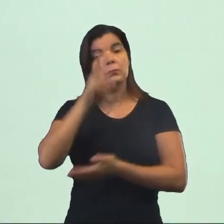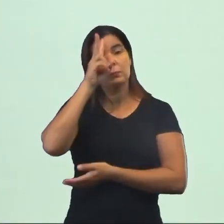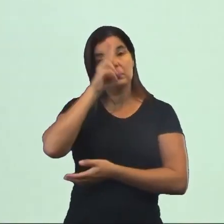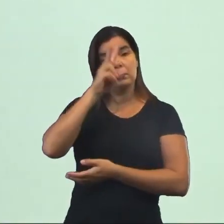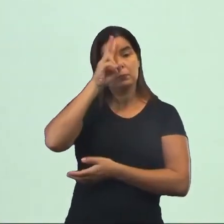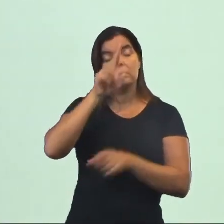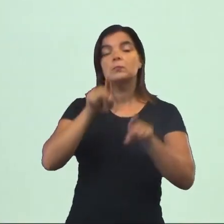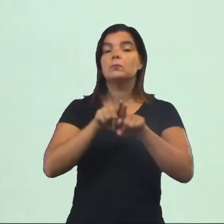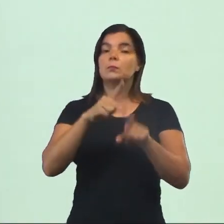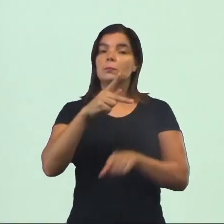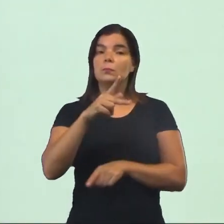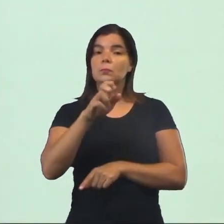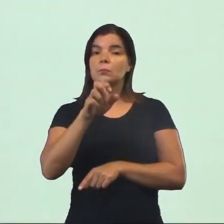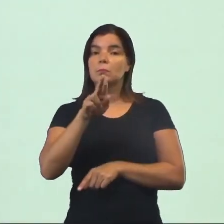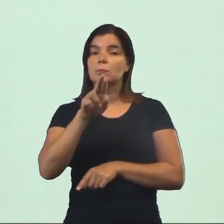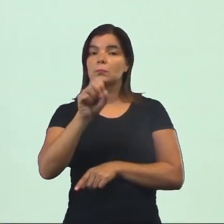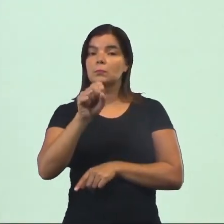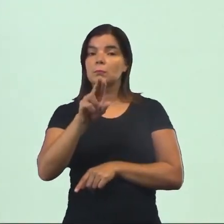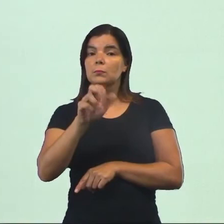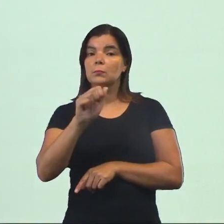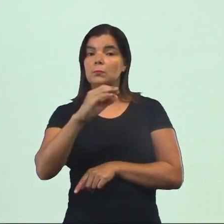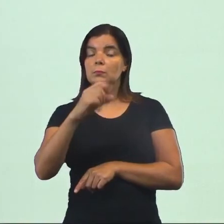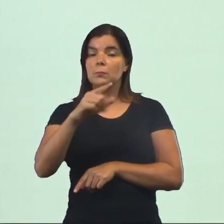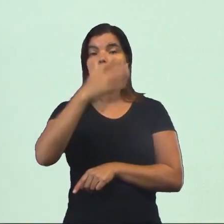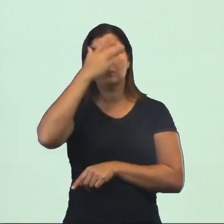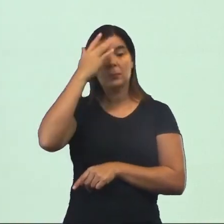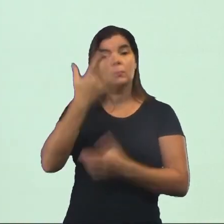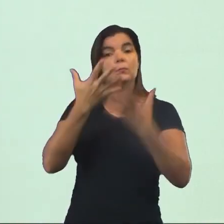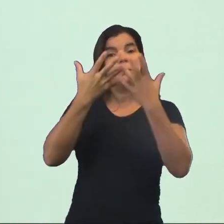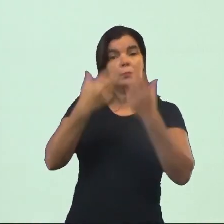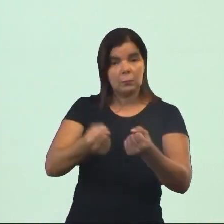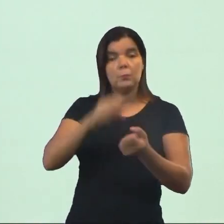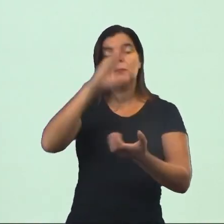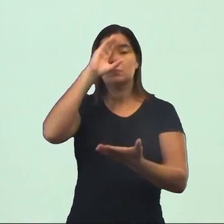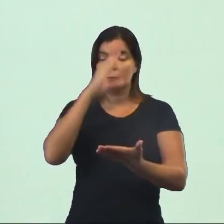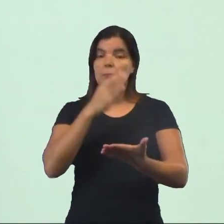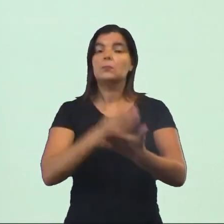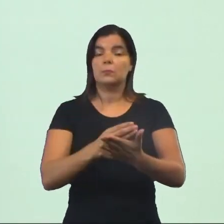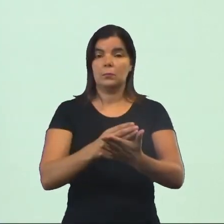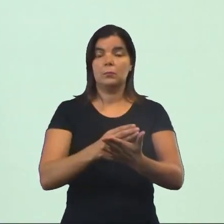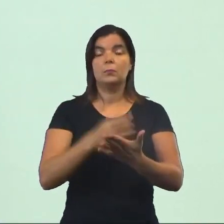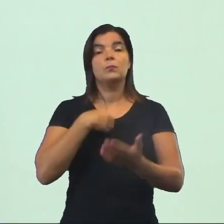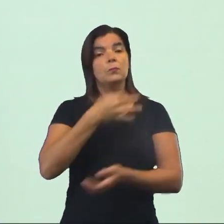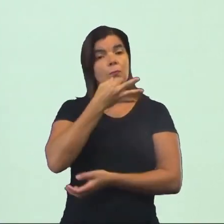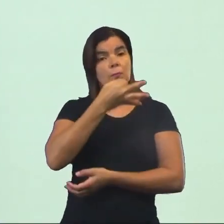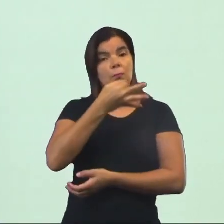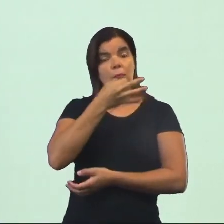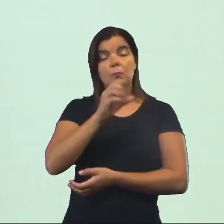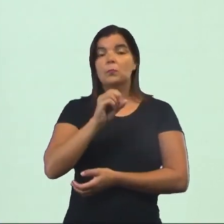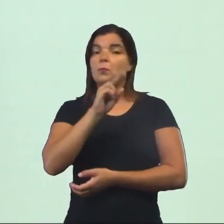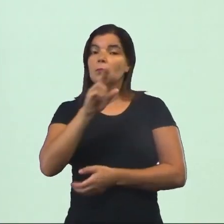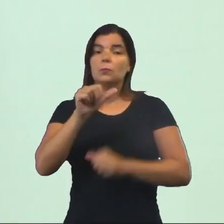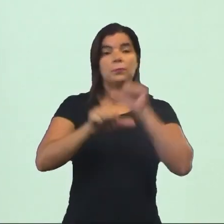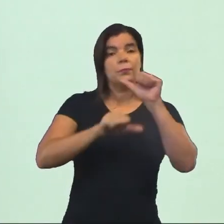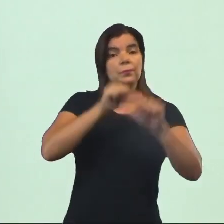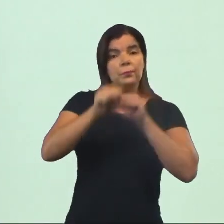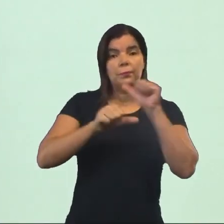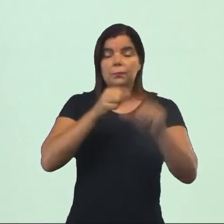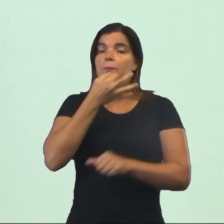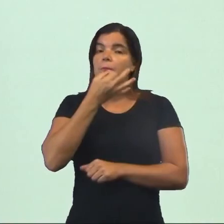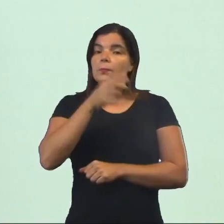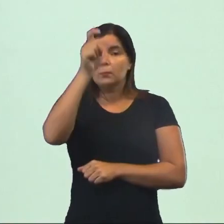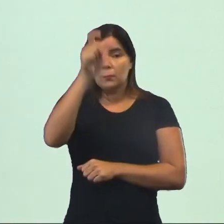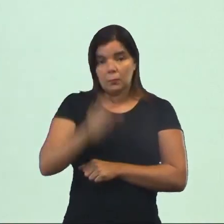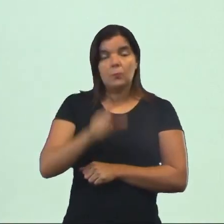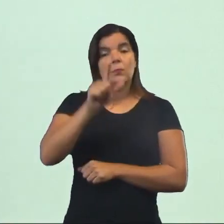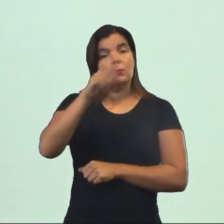a persuasão é o convencimento, é o ato de convencer alguém sobre a sua opinião ou mudar a opinião de alguém. Então, é